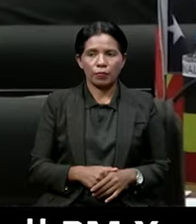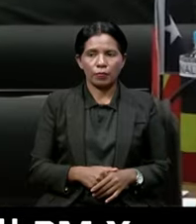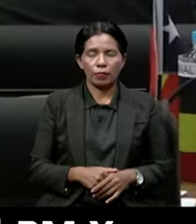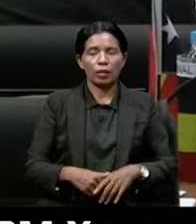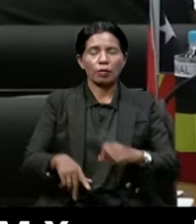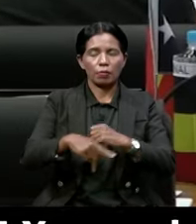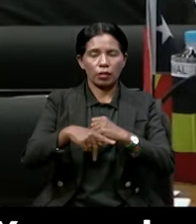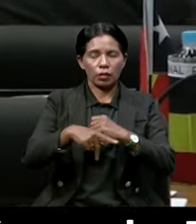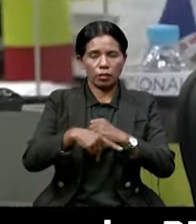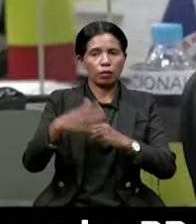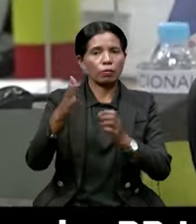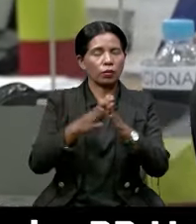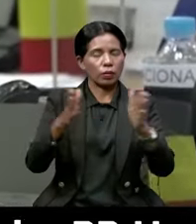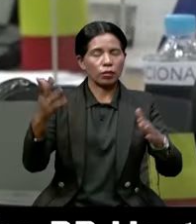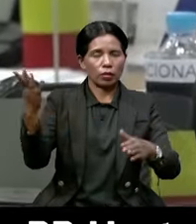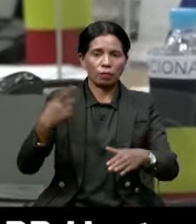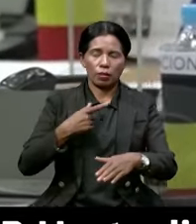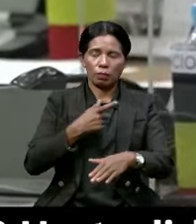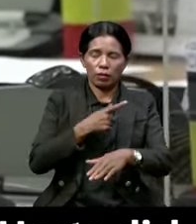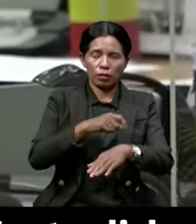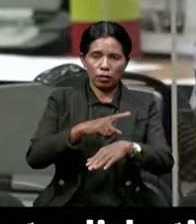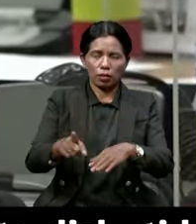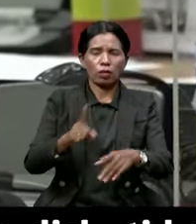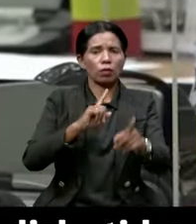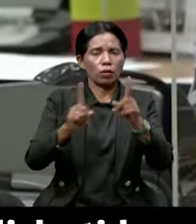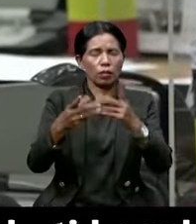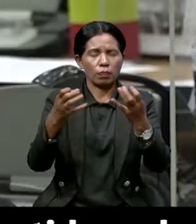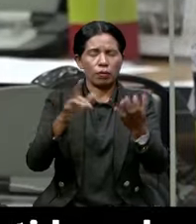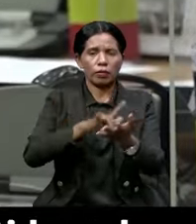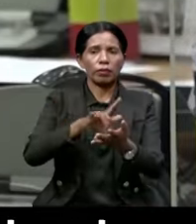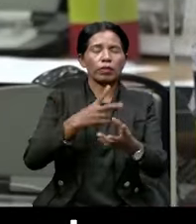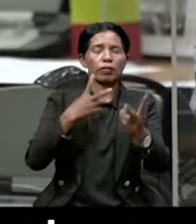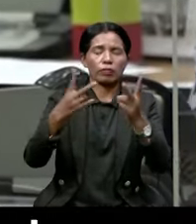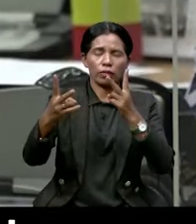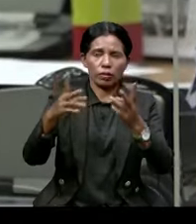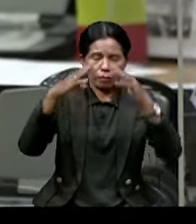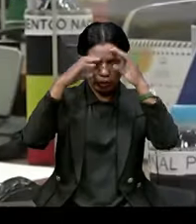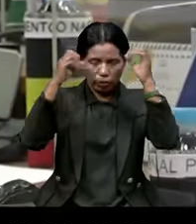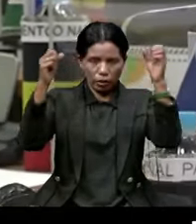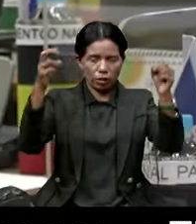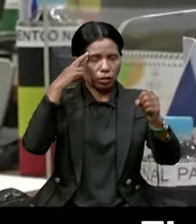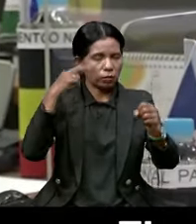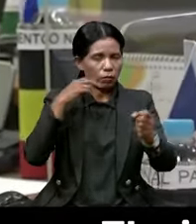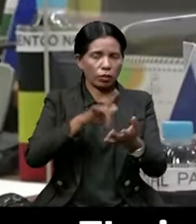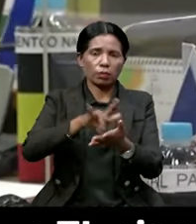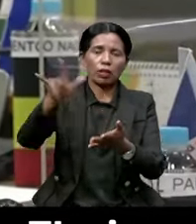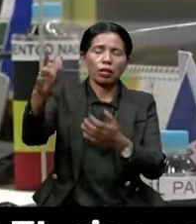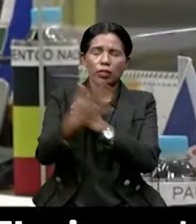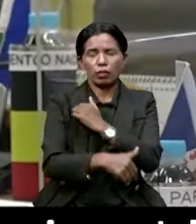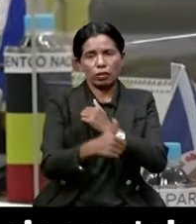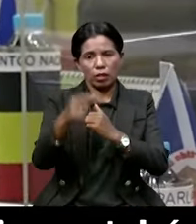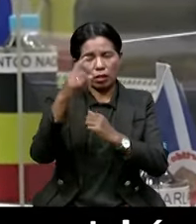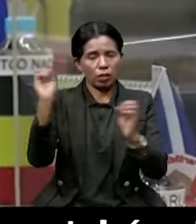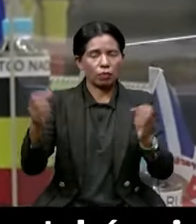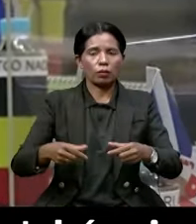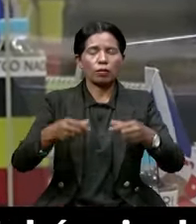Bancada oposição no Parlamento Nacional durante a crítica, mas caso viagem Presidente da República, Zé Ramos Horta, Niam Barrelior, também considera a sua